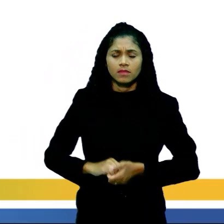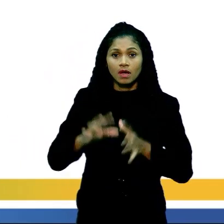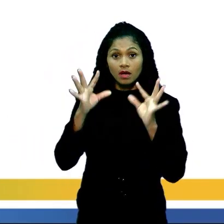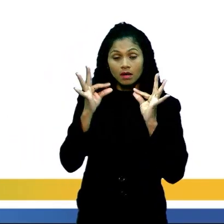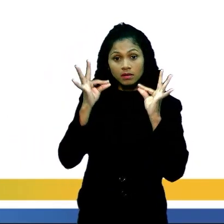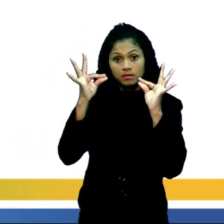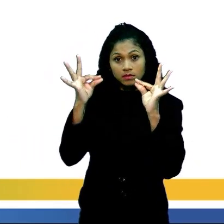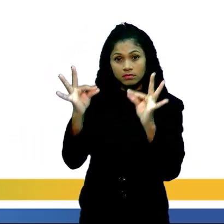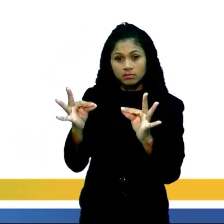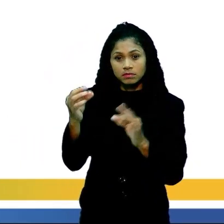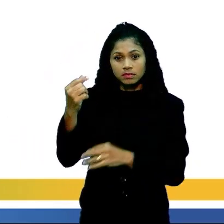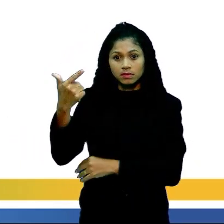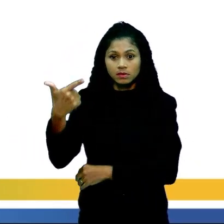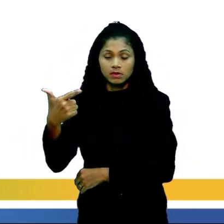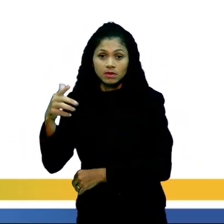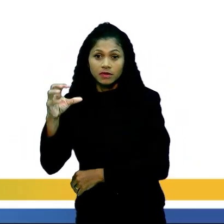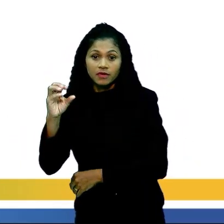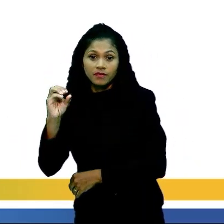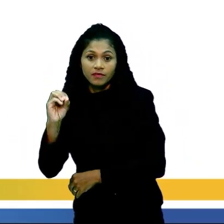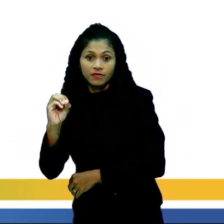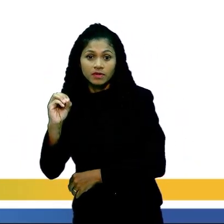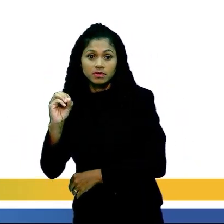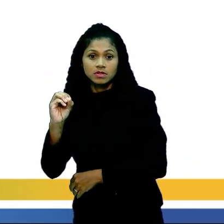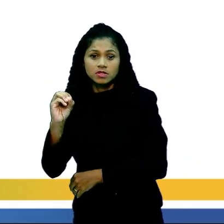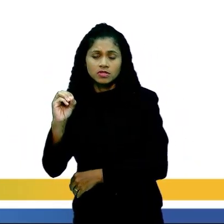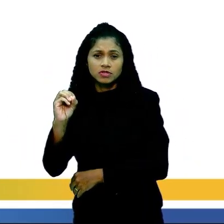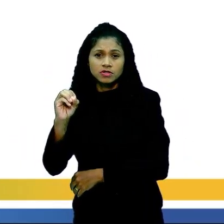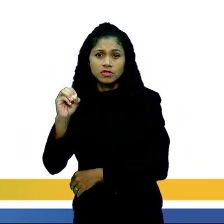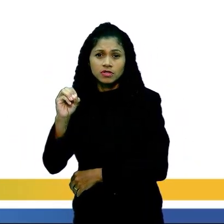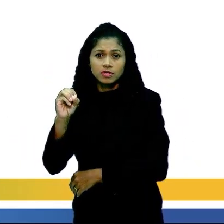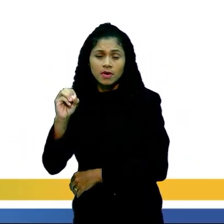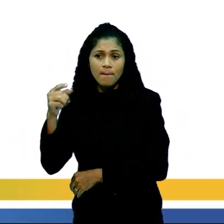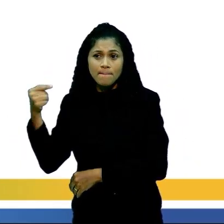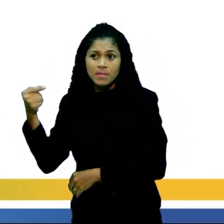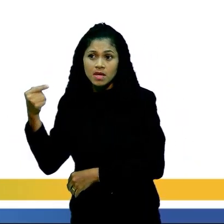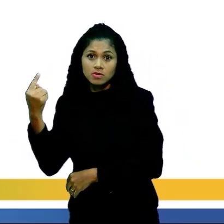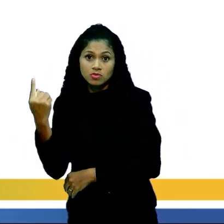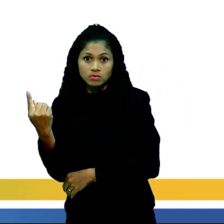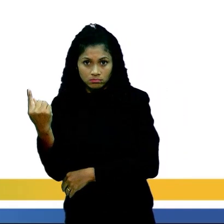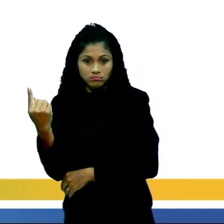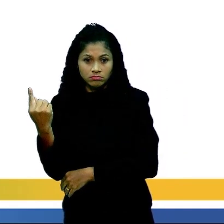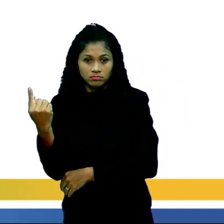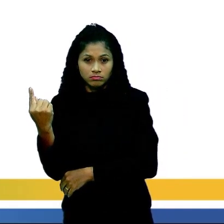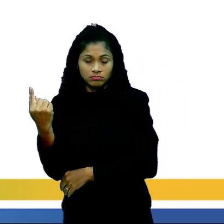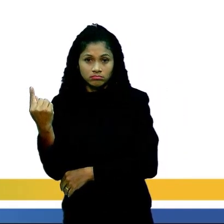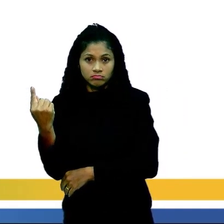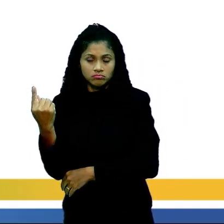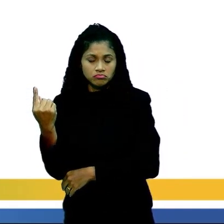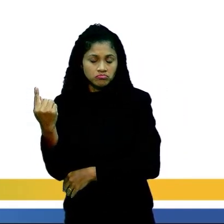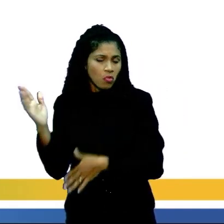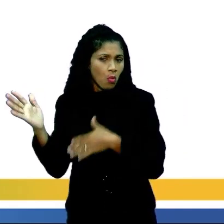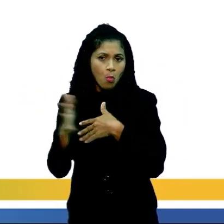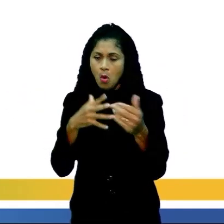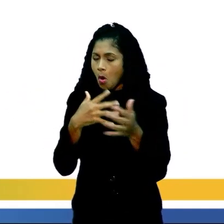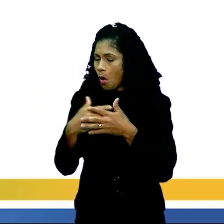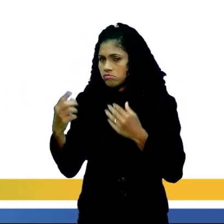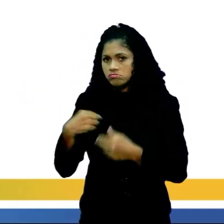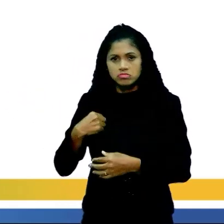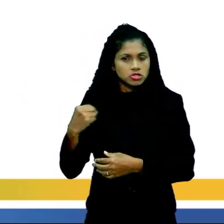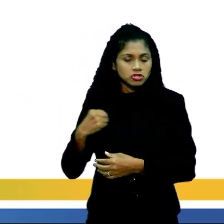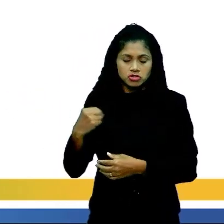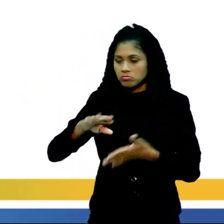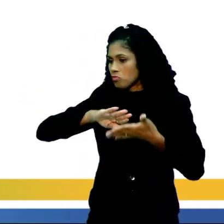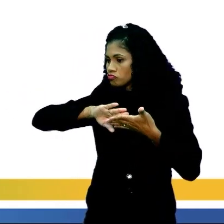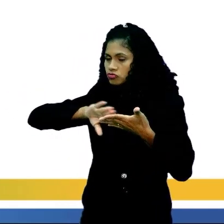observação. 20 menos 1, que esse 1 é escolhe um time aleatório, tira ele, certo? É quando a